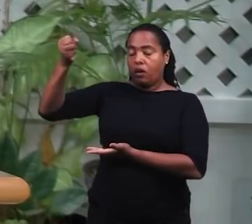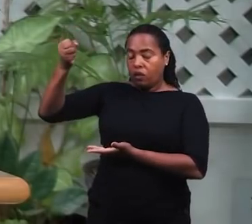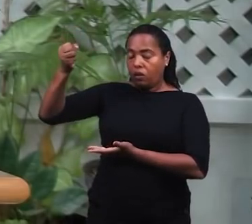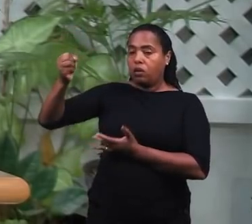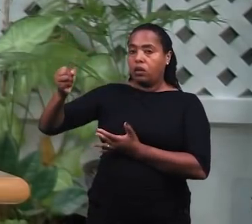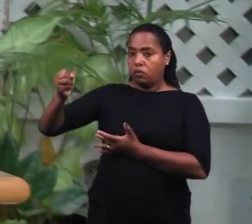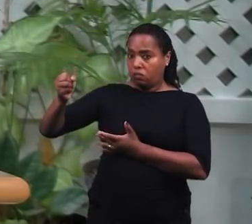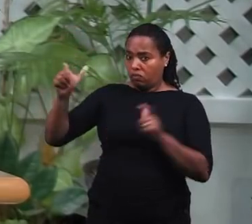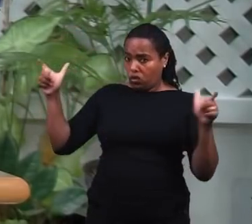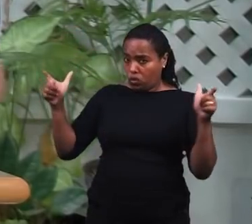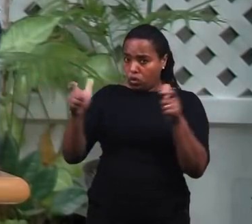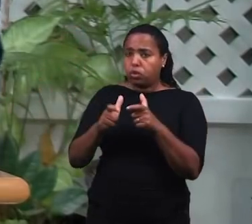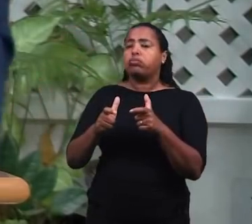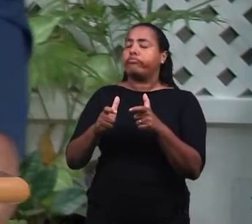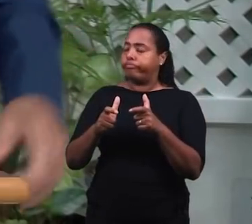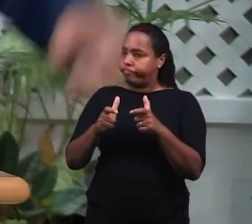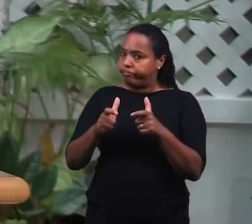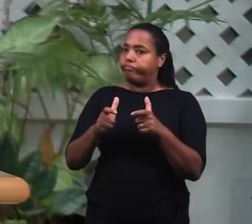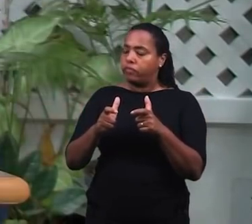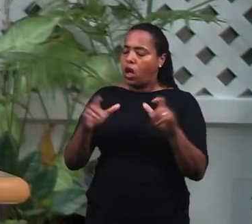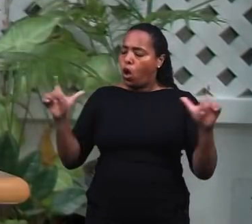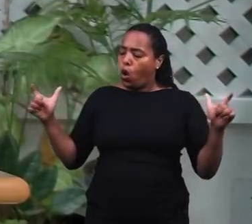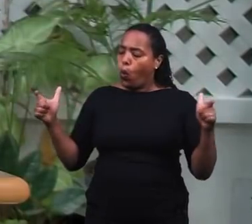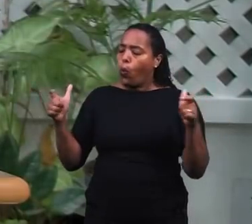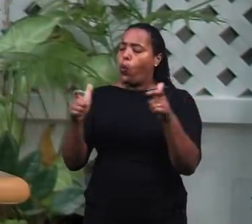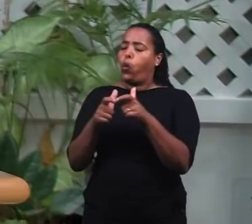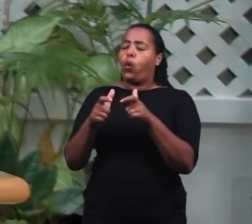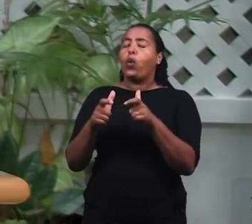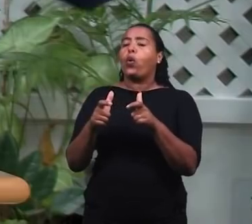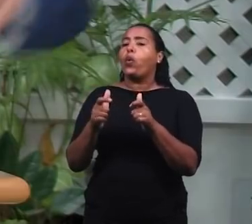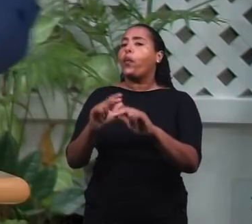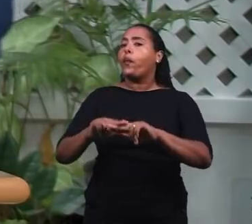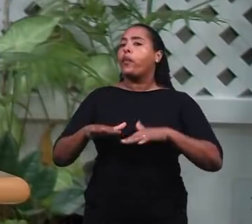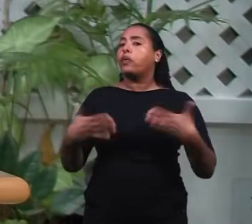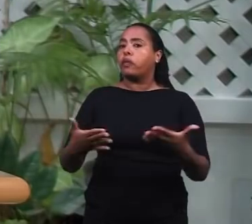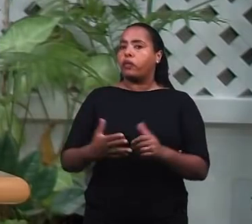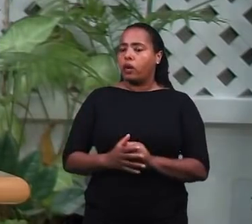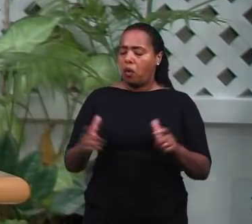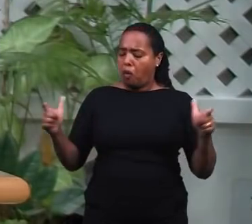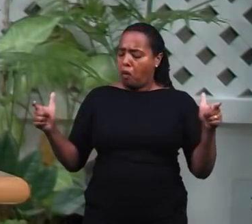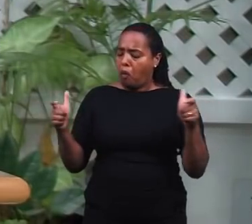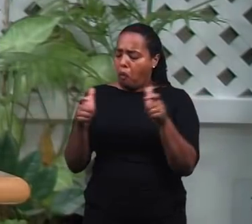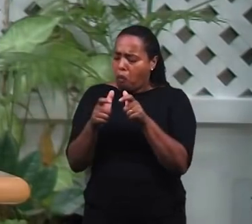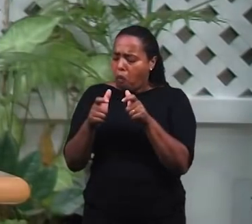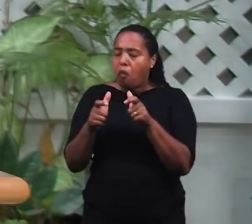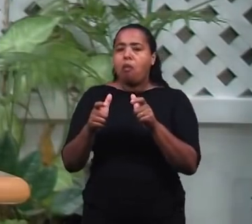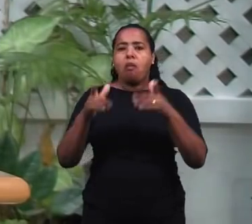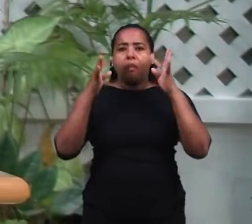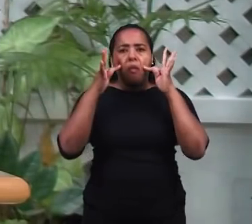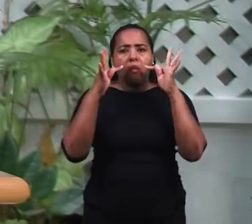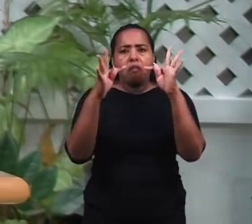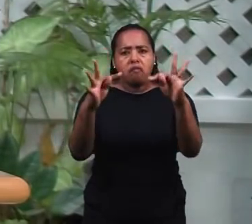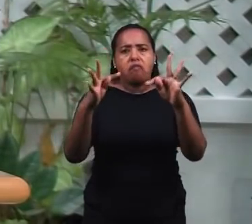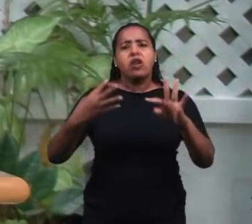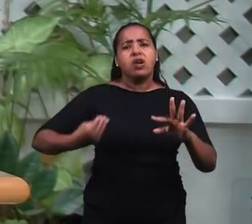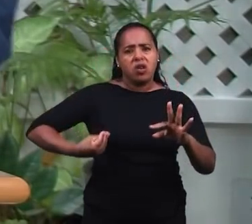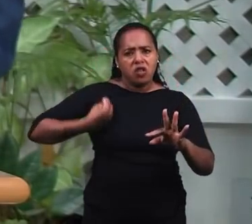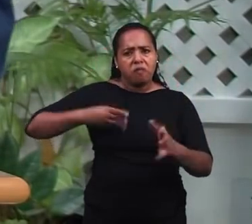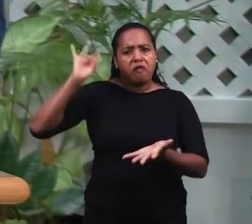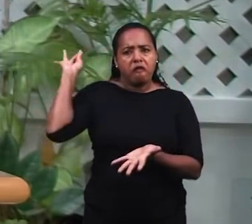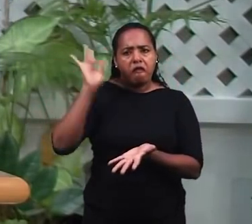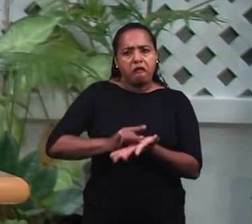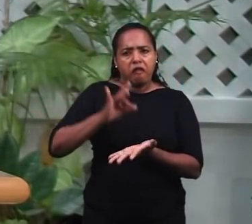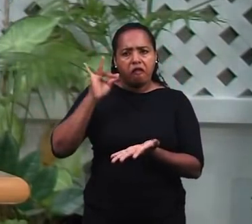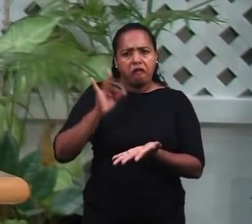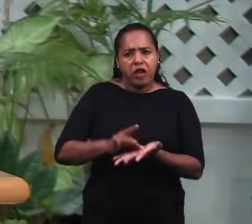são poucos, porque poucos são aqueles que têm um testemunho vivo, que não